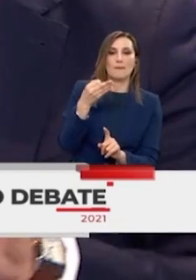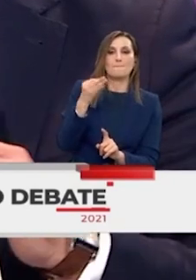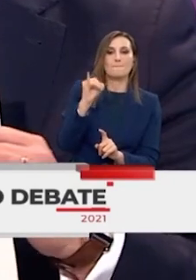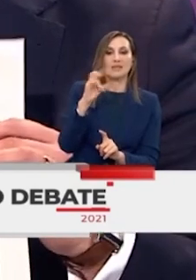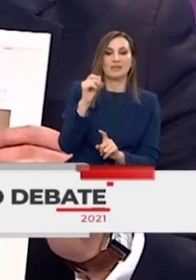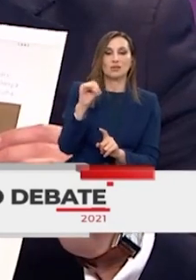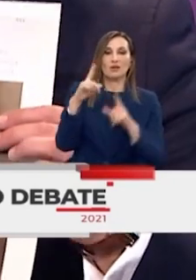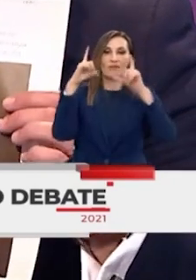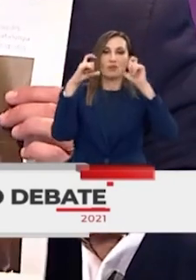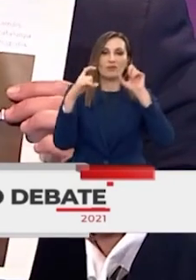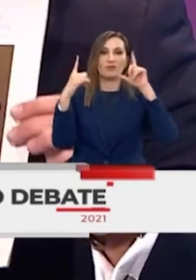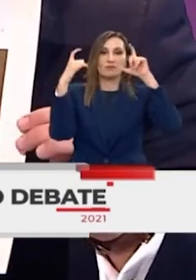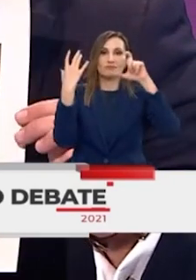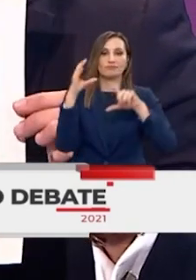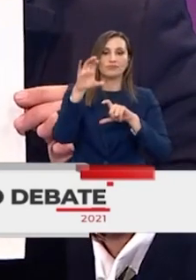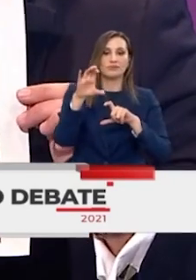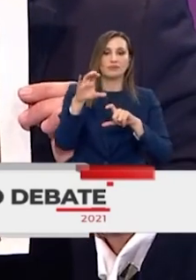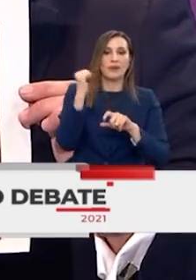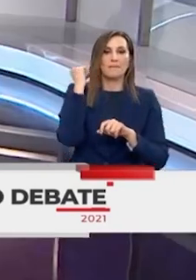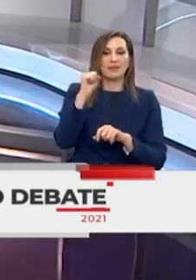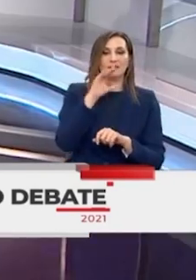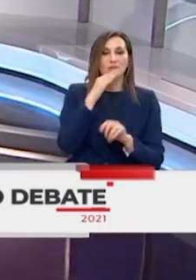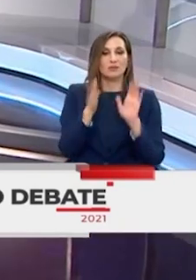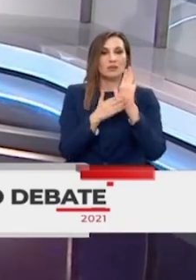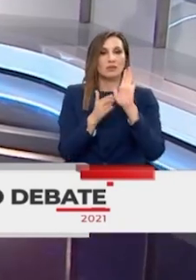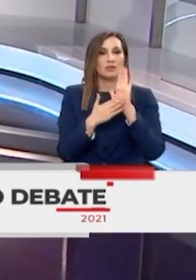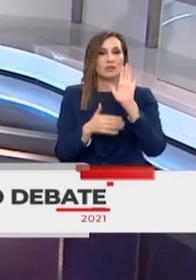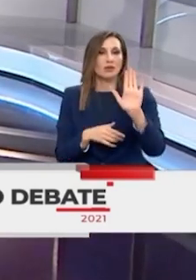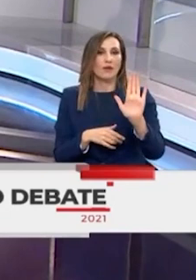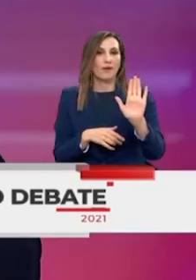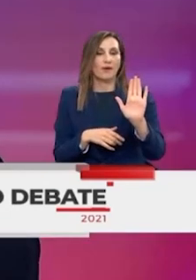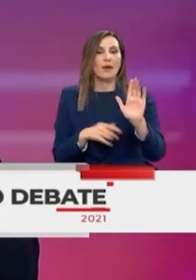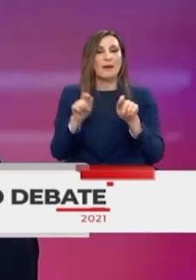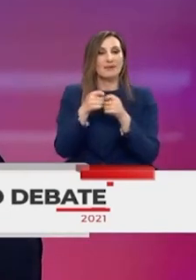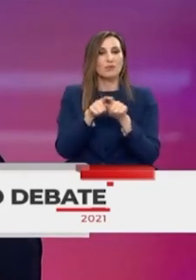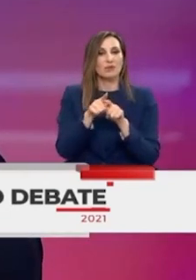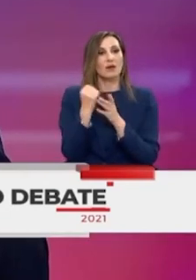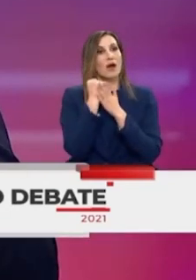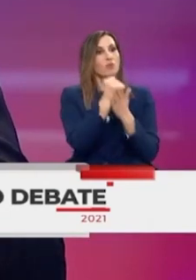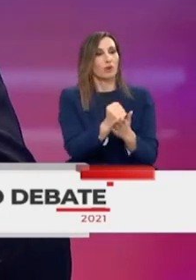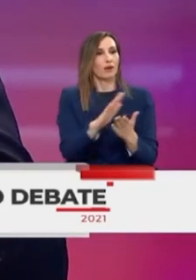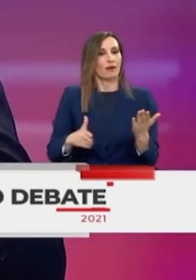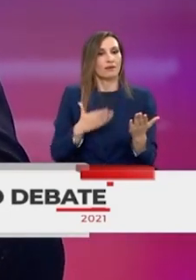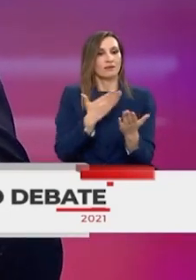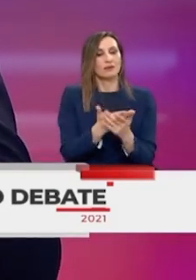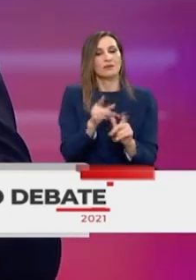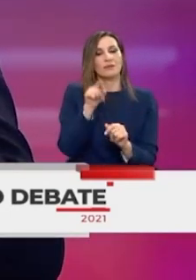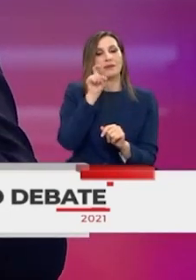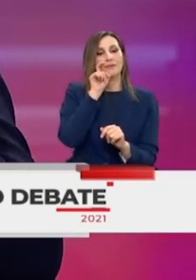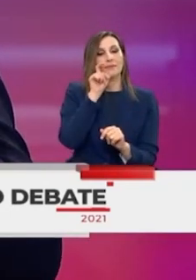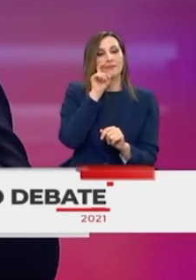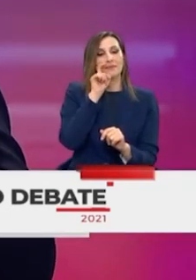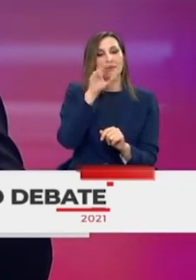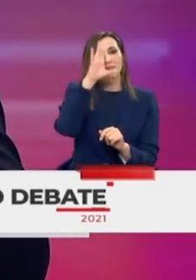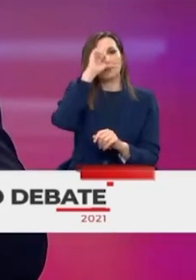Albano Lemos Pires, que pôs esta fotografia, que é matar os polícias. Está aqui, uma mira num polícia. Este partido apoia como candidata. Defende o fim